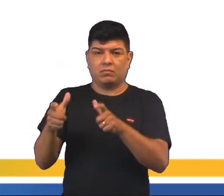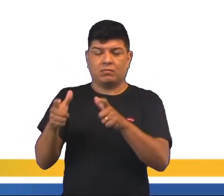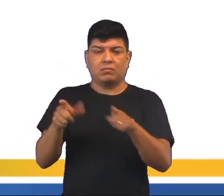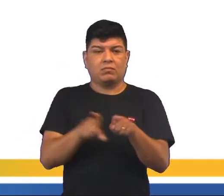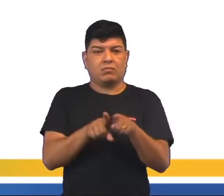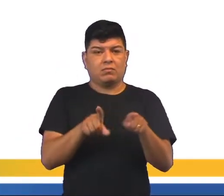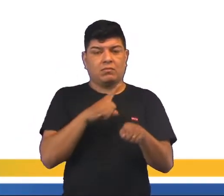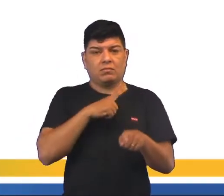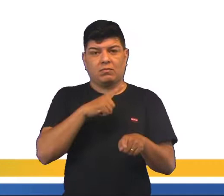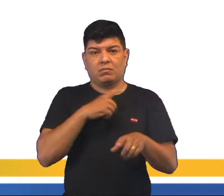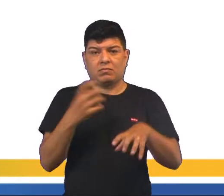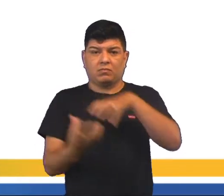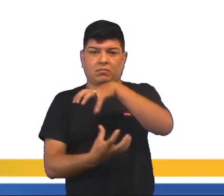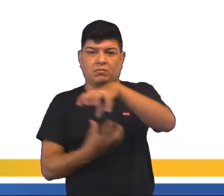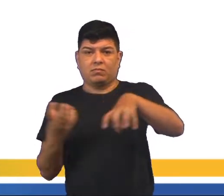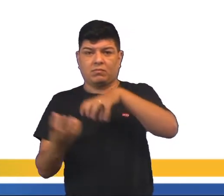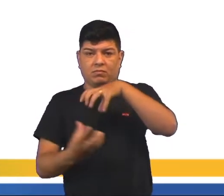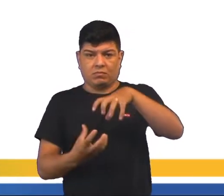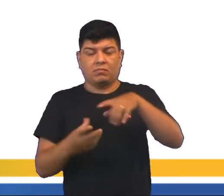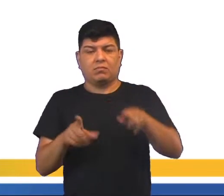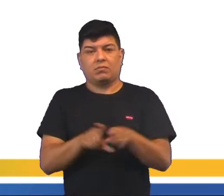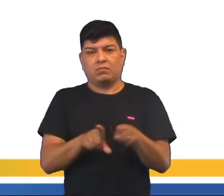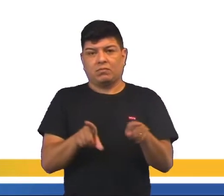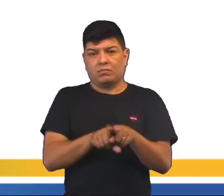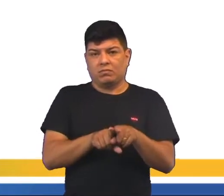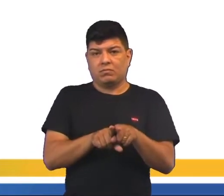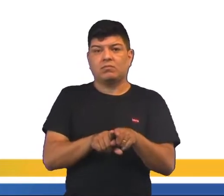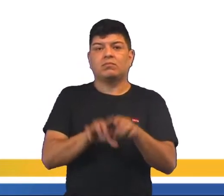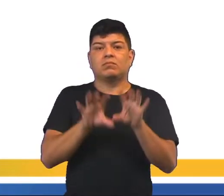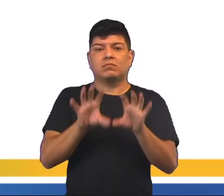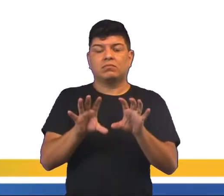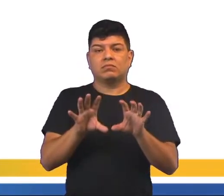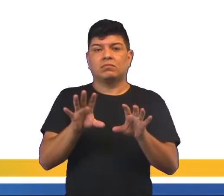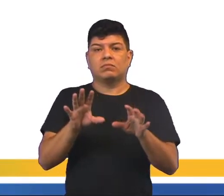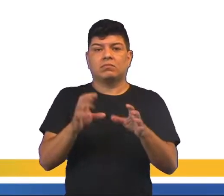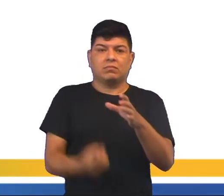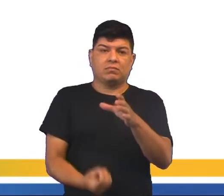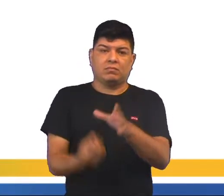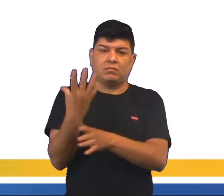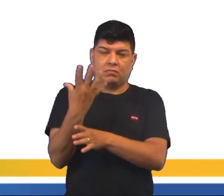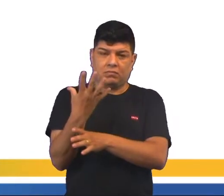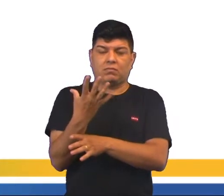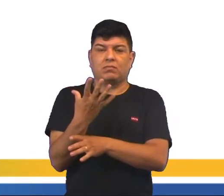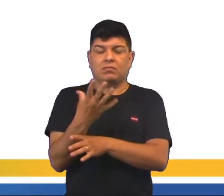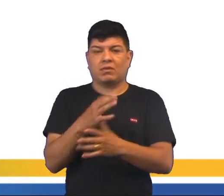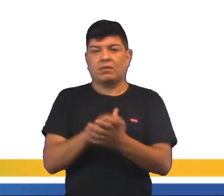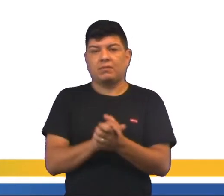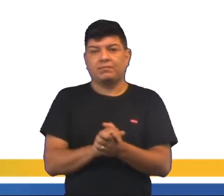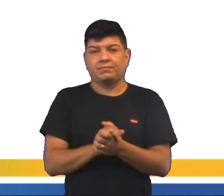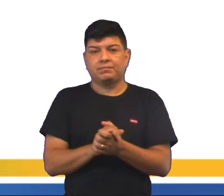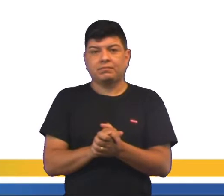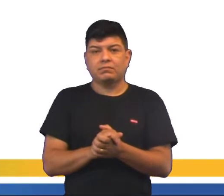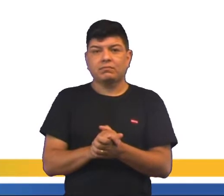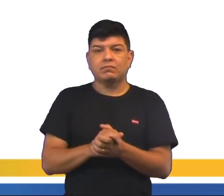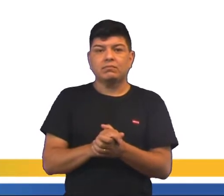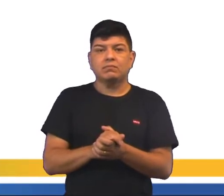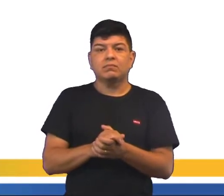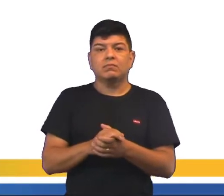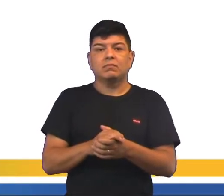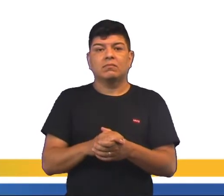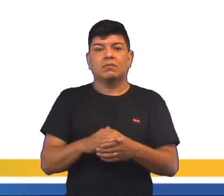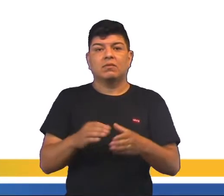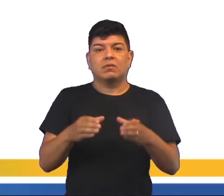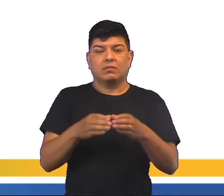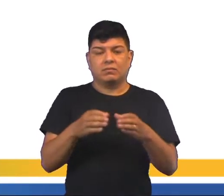aí a gente tem revoltas nacionalistas, né? Nacionalistas insatisfeitos criaram o Kuomintang, né? O